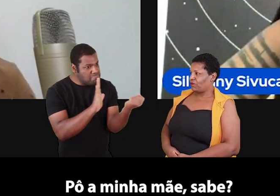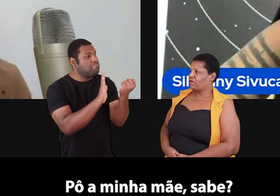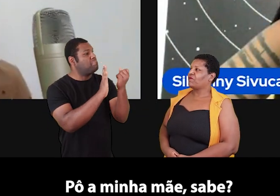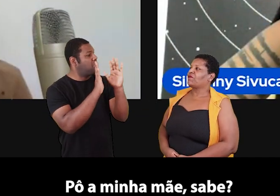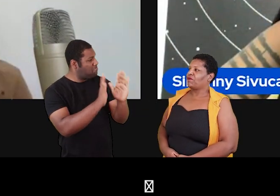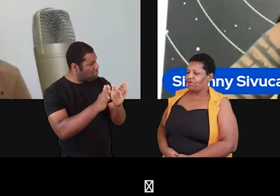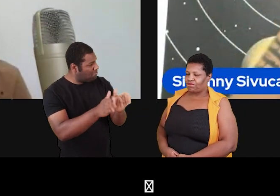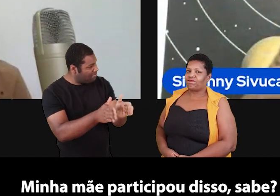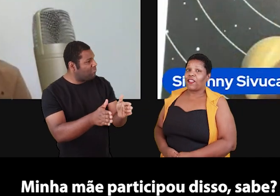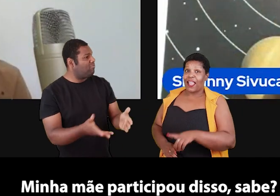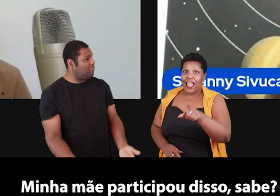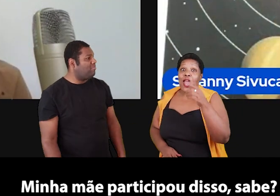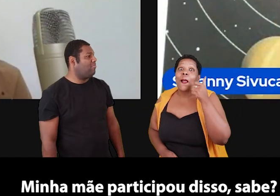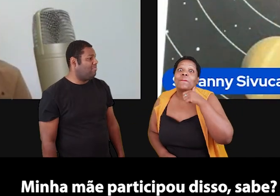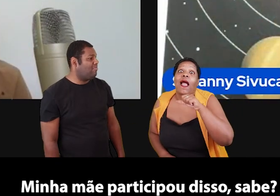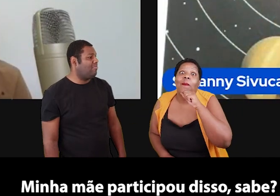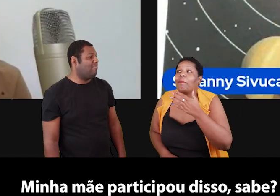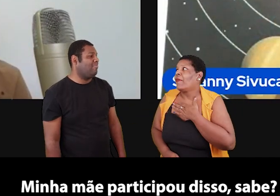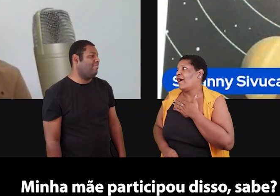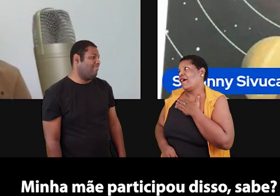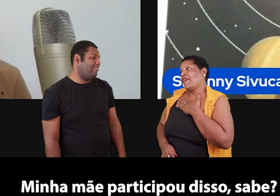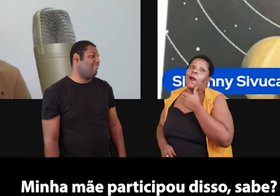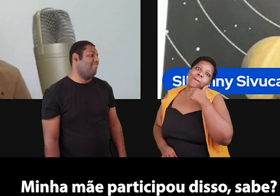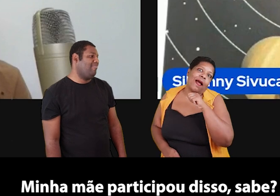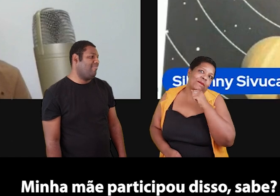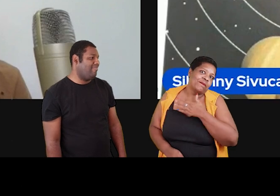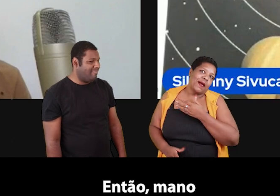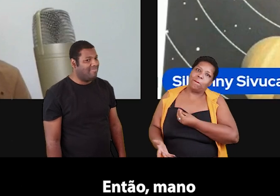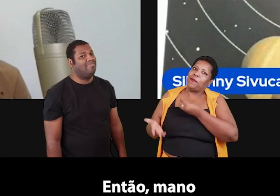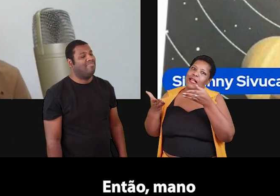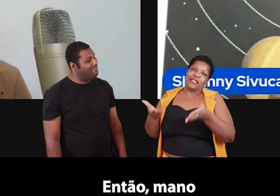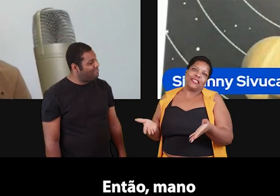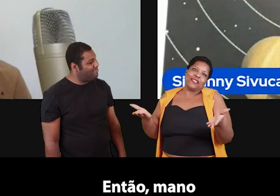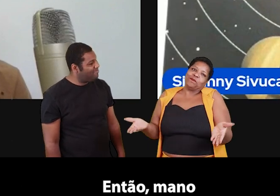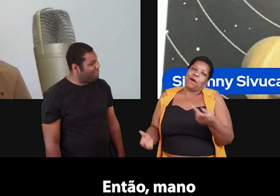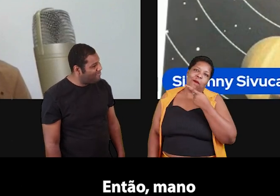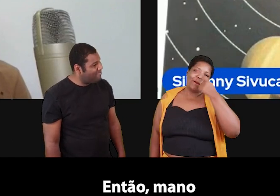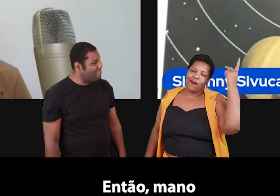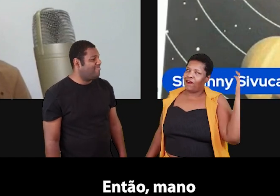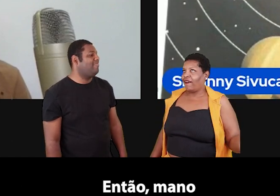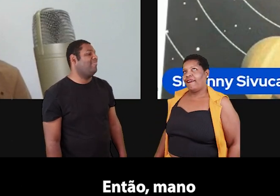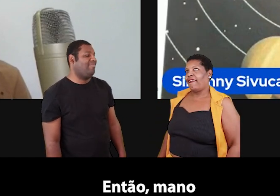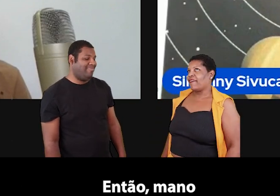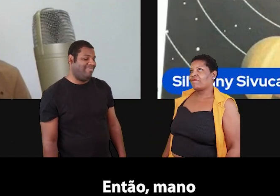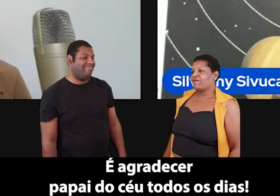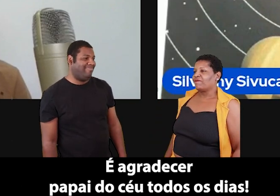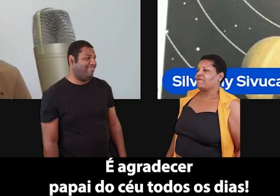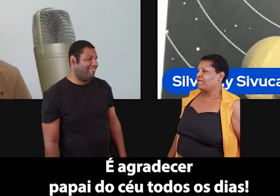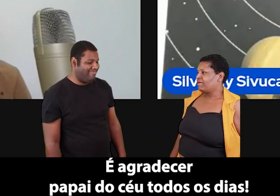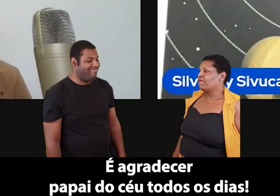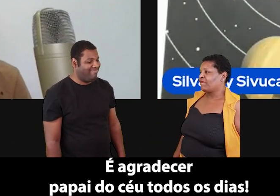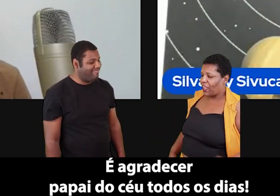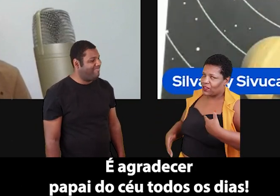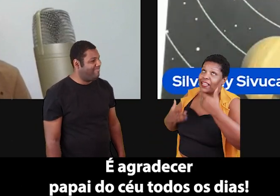mãe, sabe assim, a minha mãe participou disso, sabe? Então, porra, né?